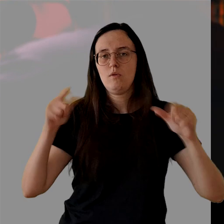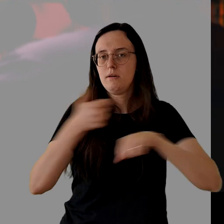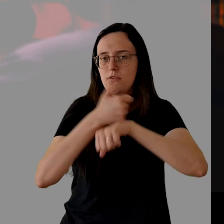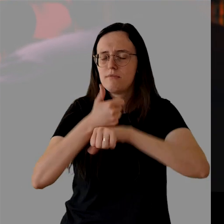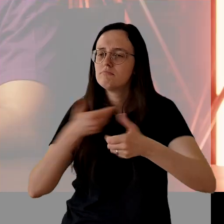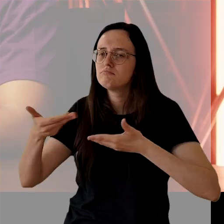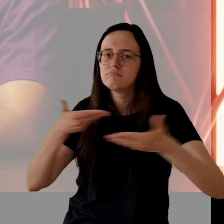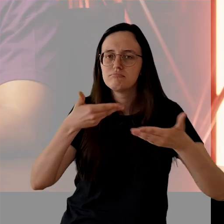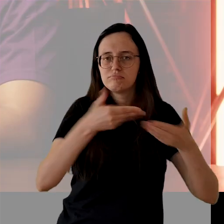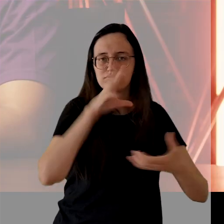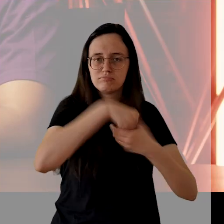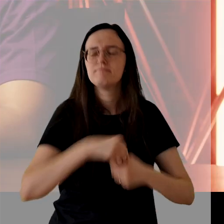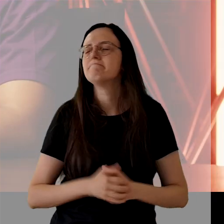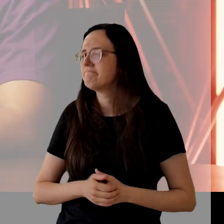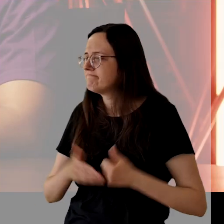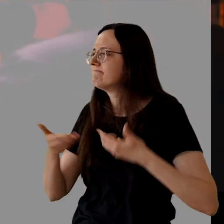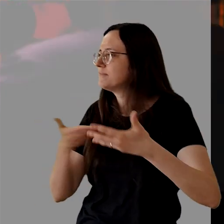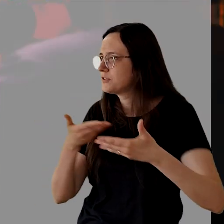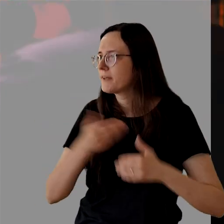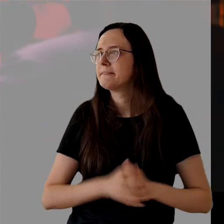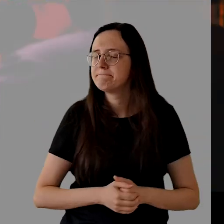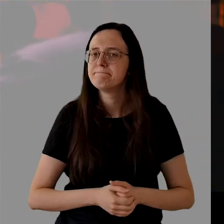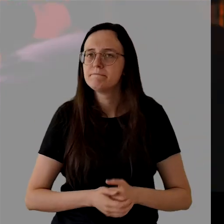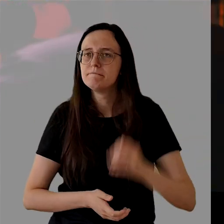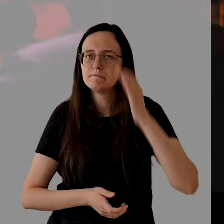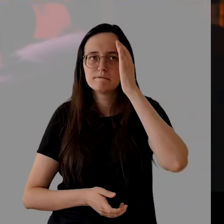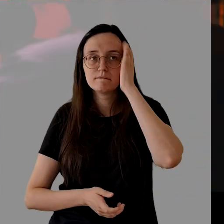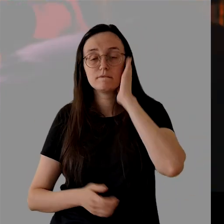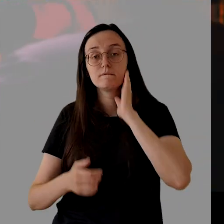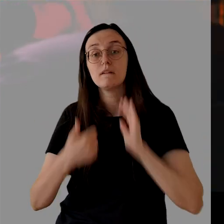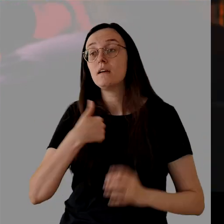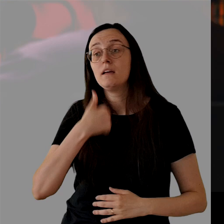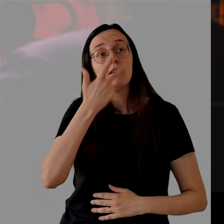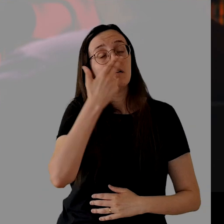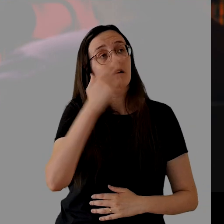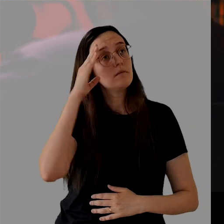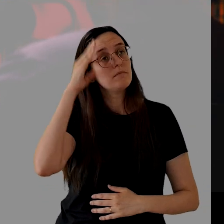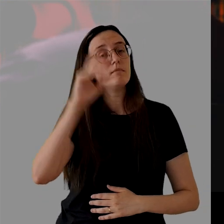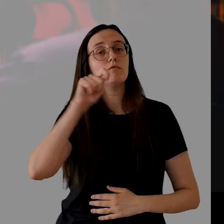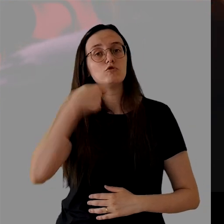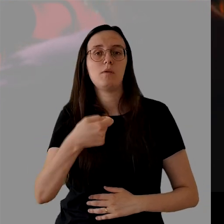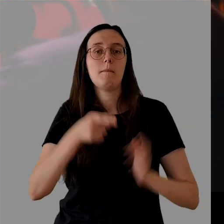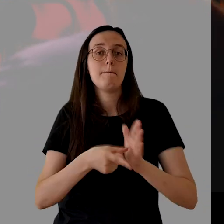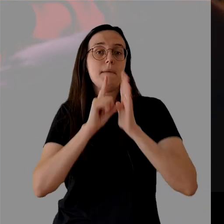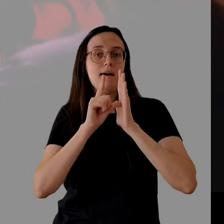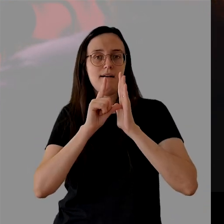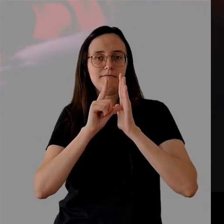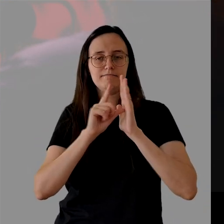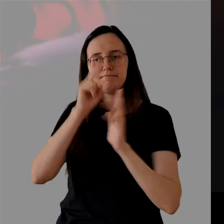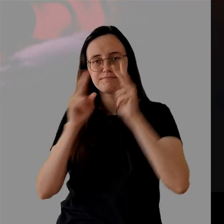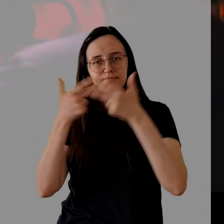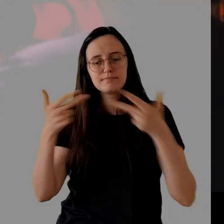no set. É uma né? troca, É uma isso. troca total. Eu acho que principalmente com a pré-produção, que é onde